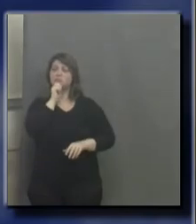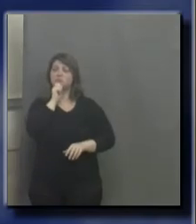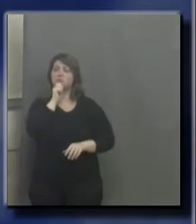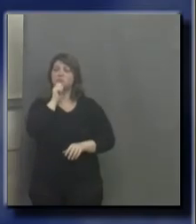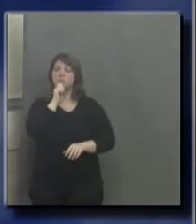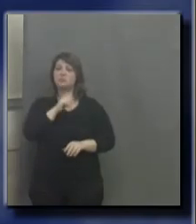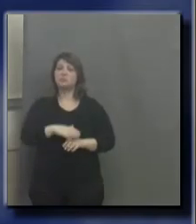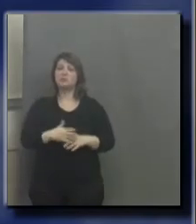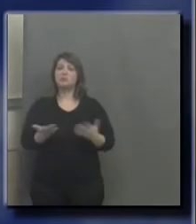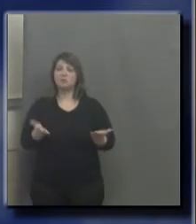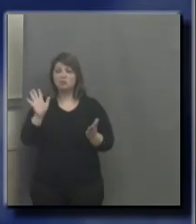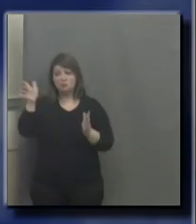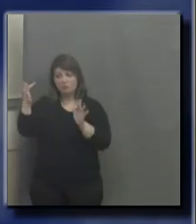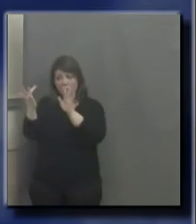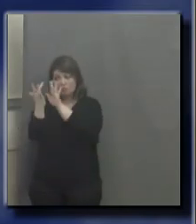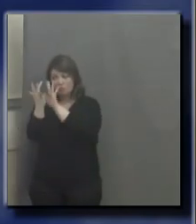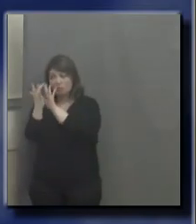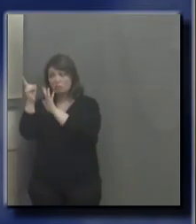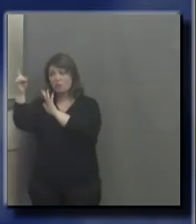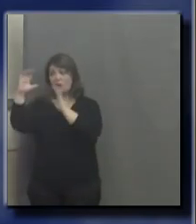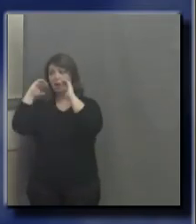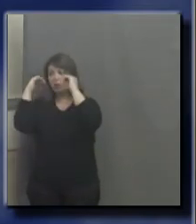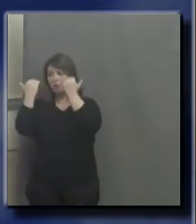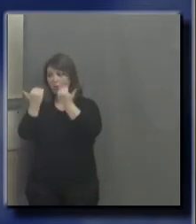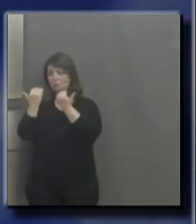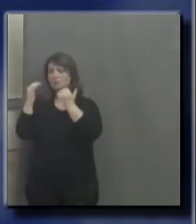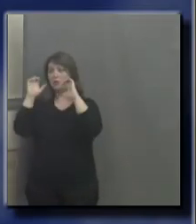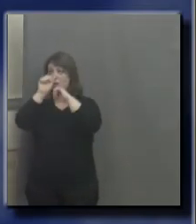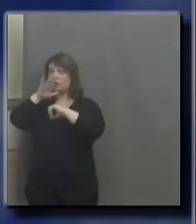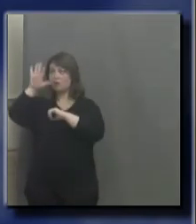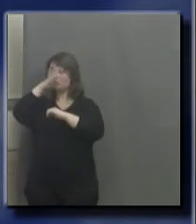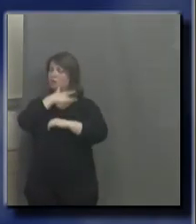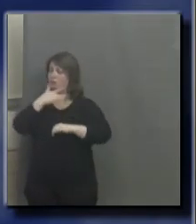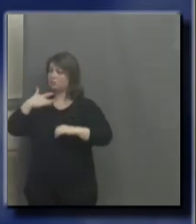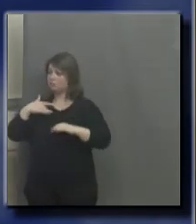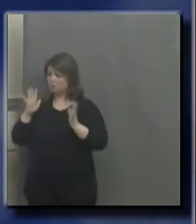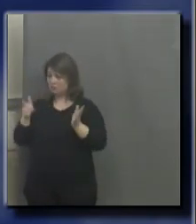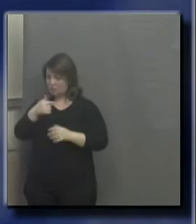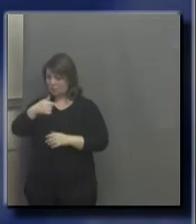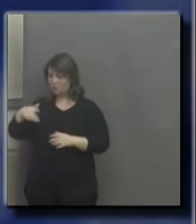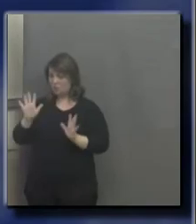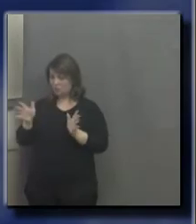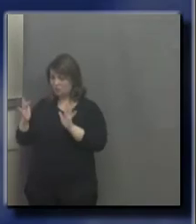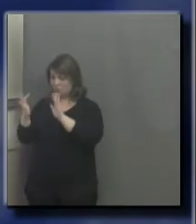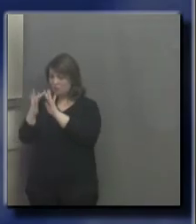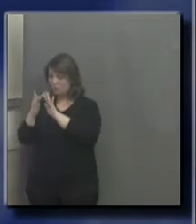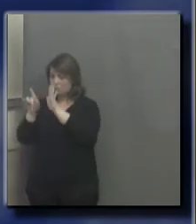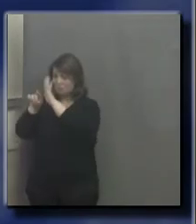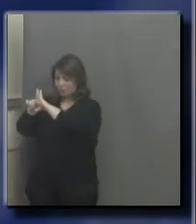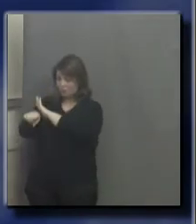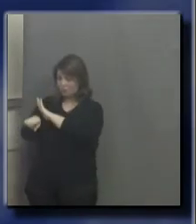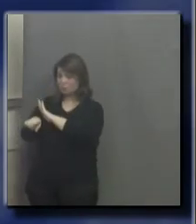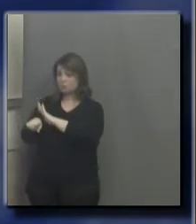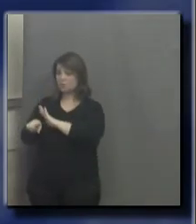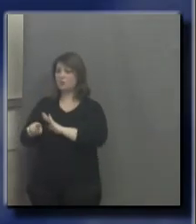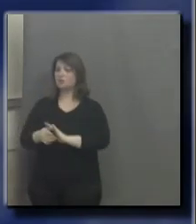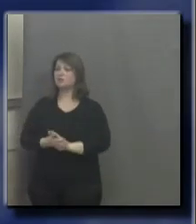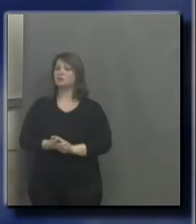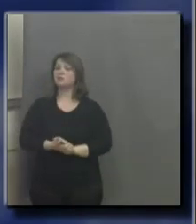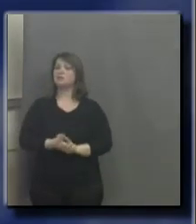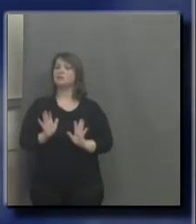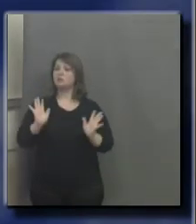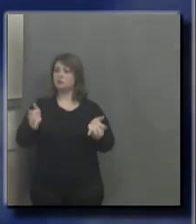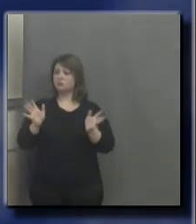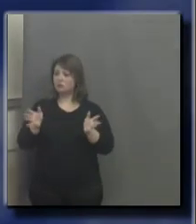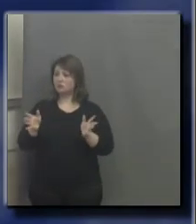A gente entrou em contato com o Conselho Nacional de Saúde, nesta semana, para perguntar sobre isto, né?